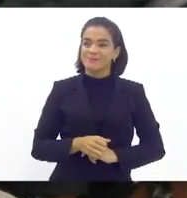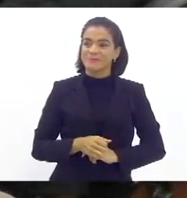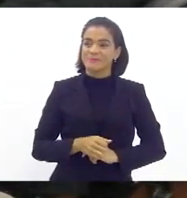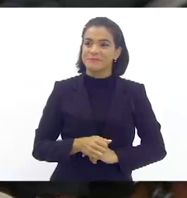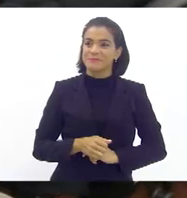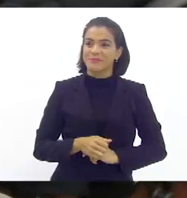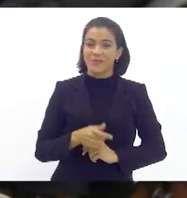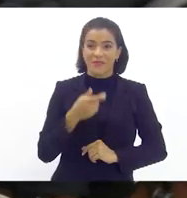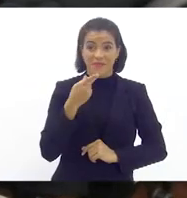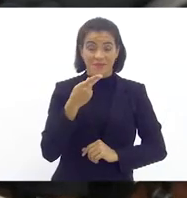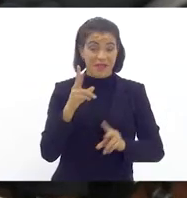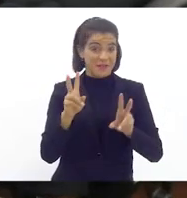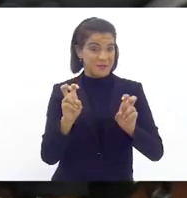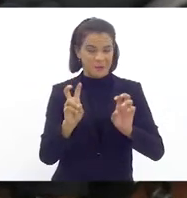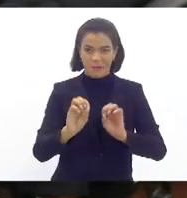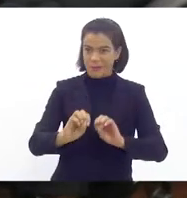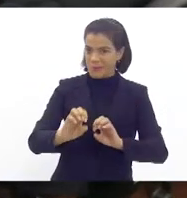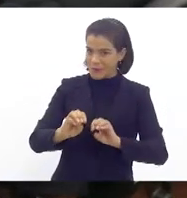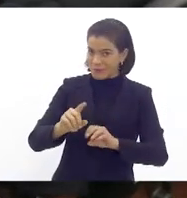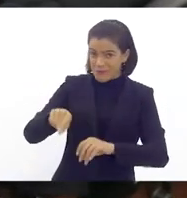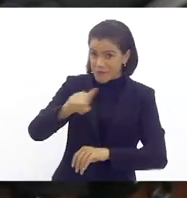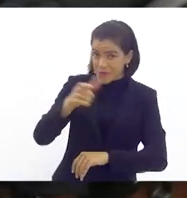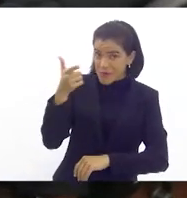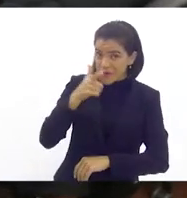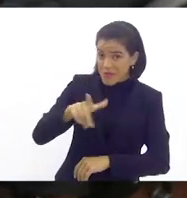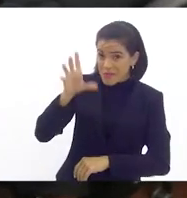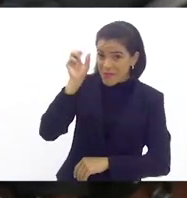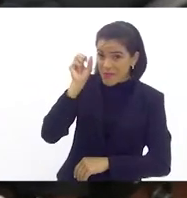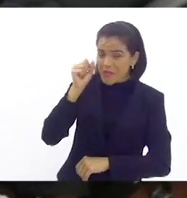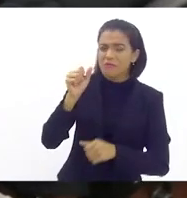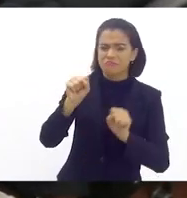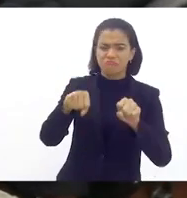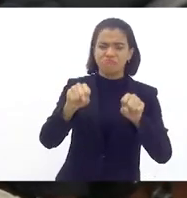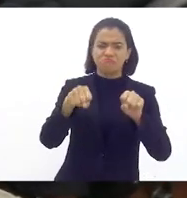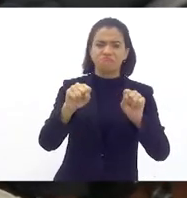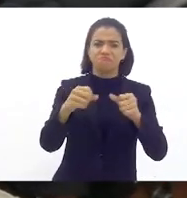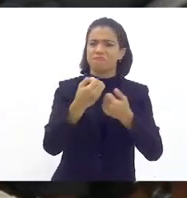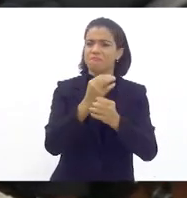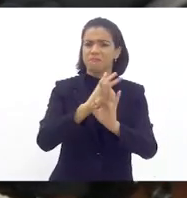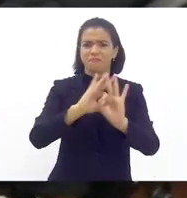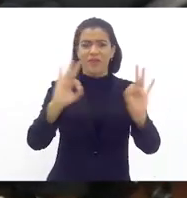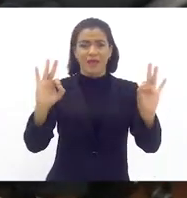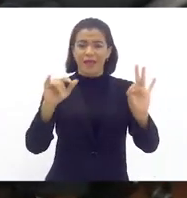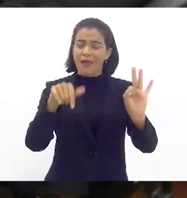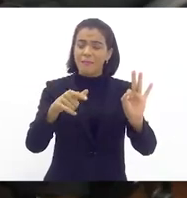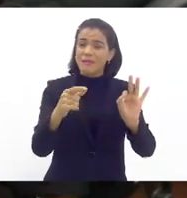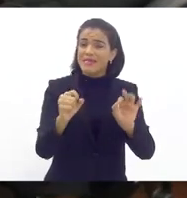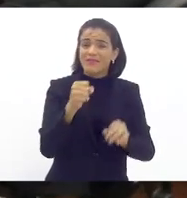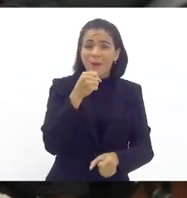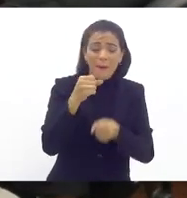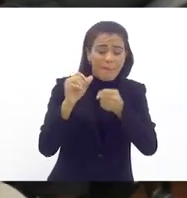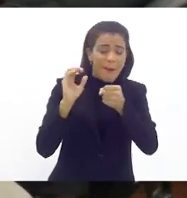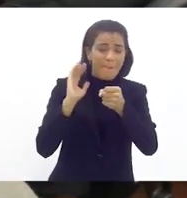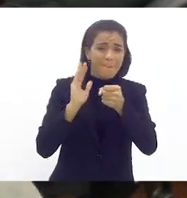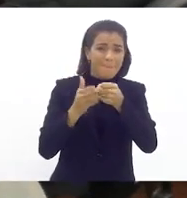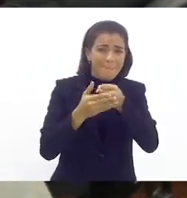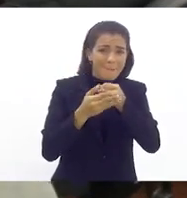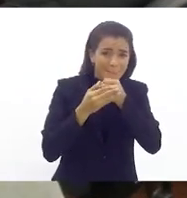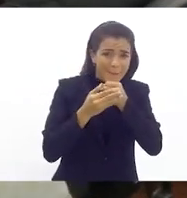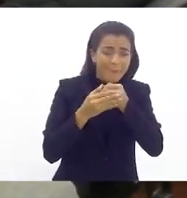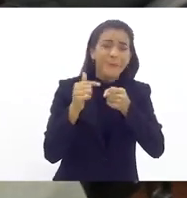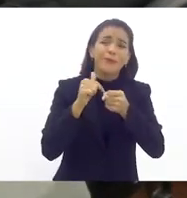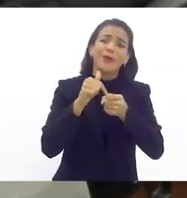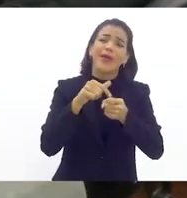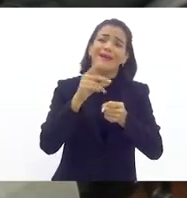Falar de educação. Estão me ouvindo? Isso. Sim, sim, bem. Aqui tem que falar bem pertinho do microfone, que é meio antigo.